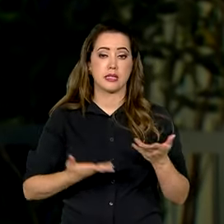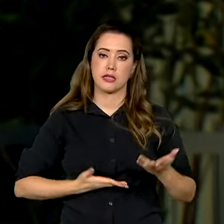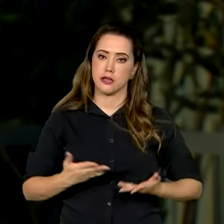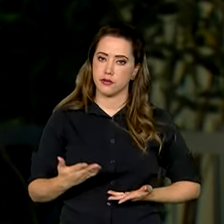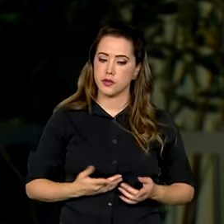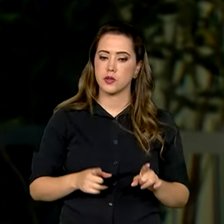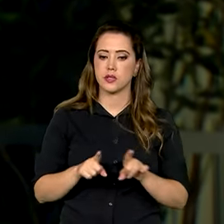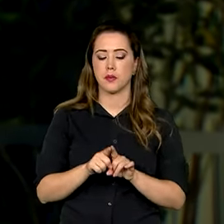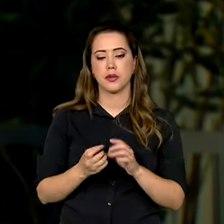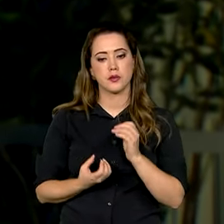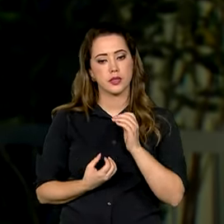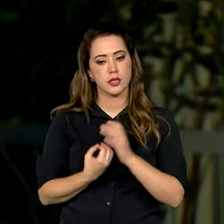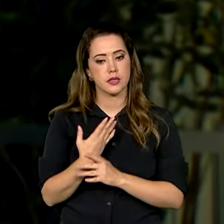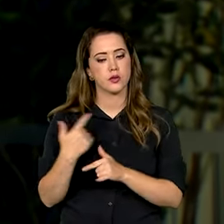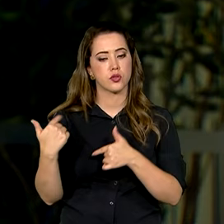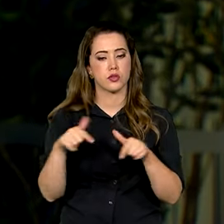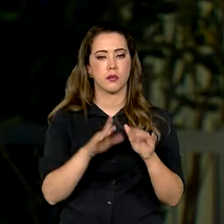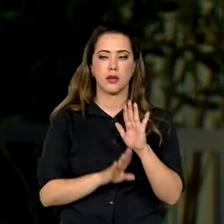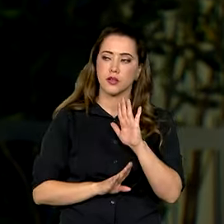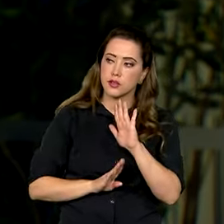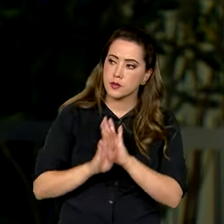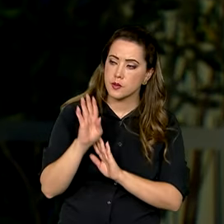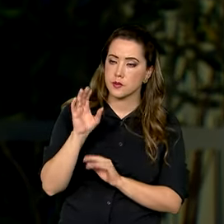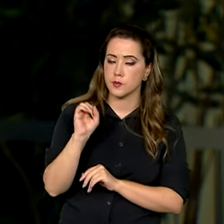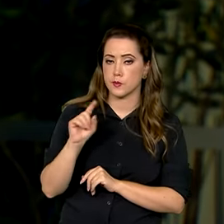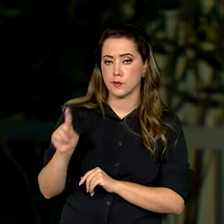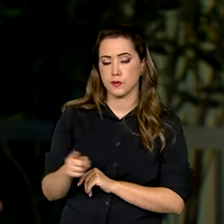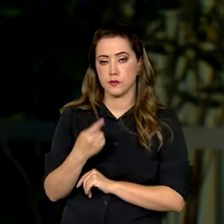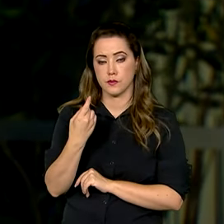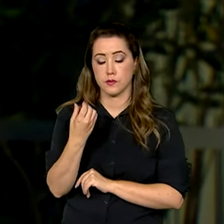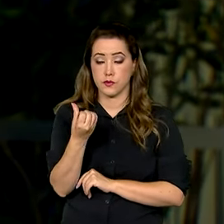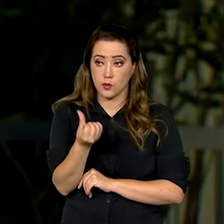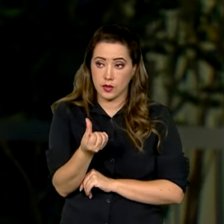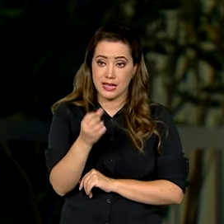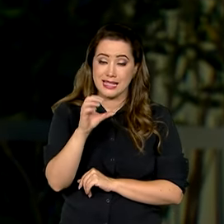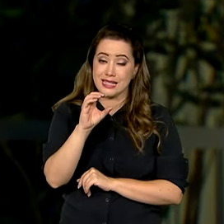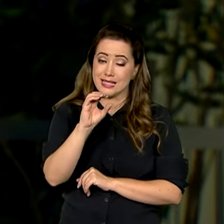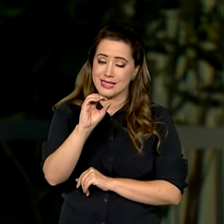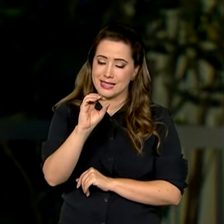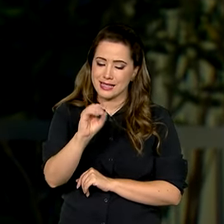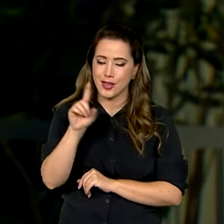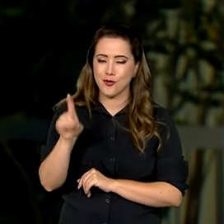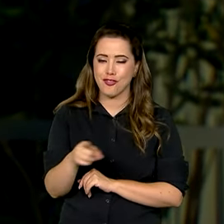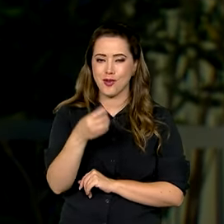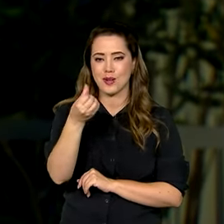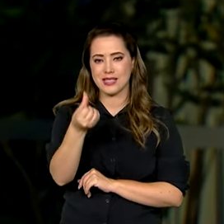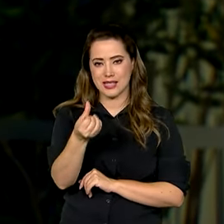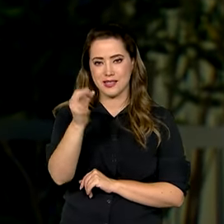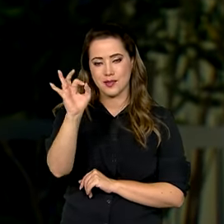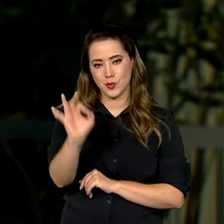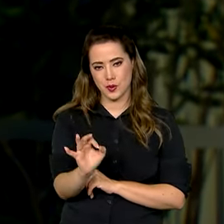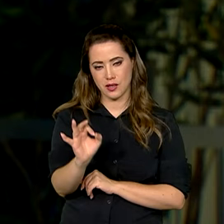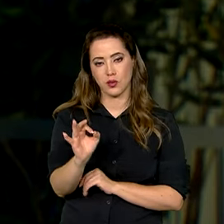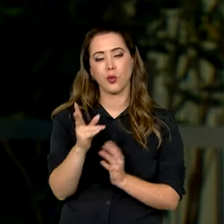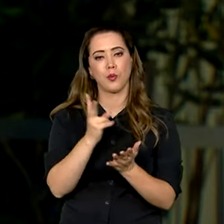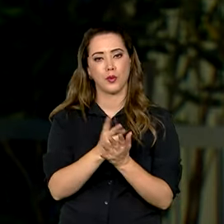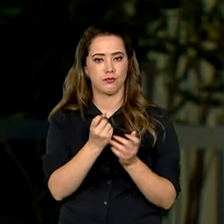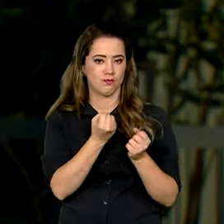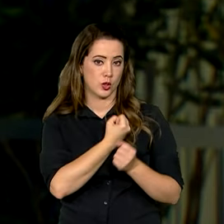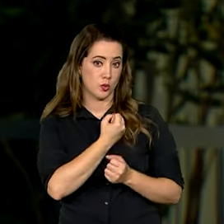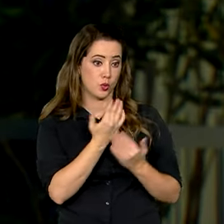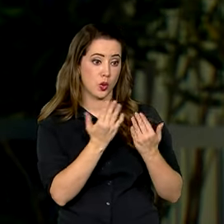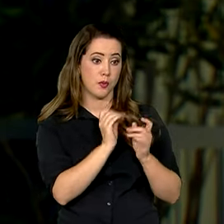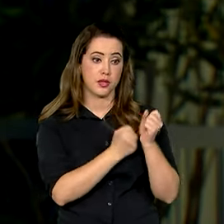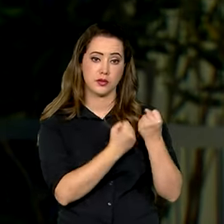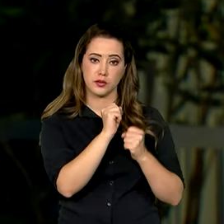importante na geração de empregos, cresceu 0,6%, o mesmo número da indústria. E aí, essa política de redução na taxa de